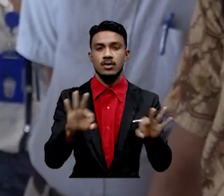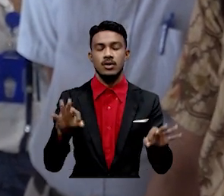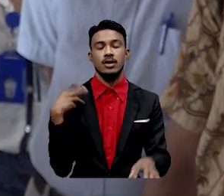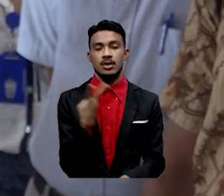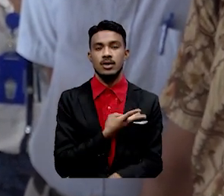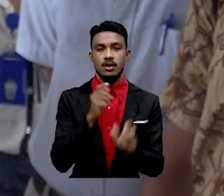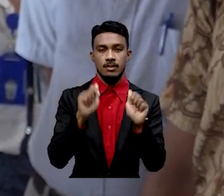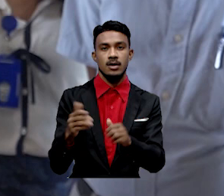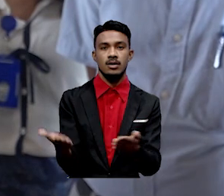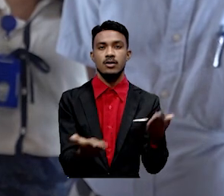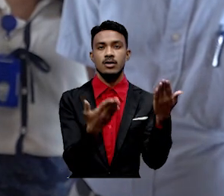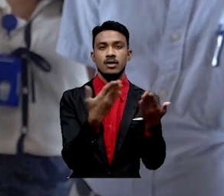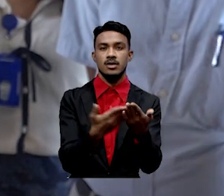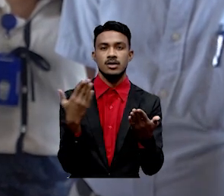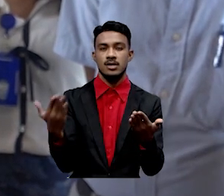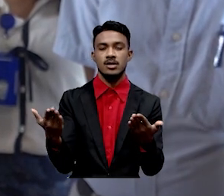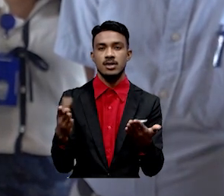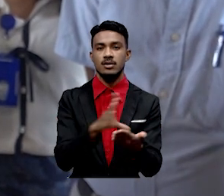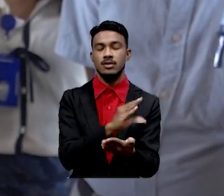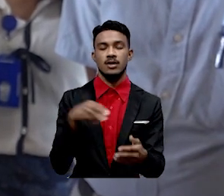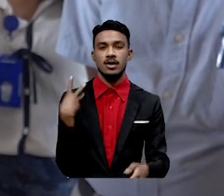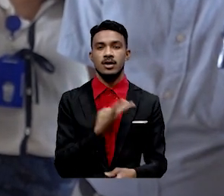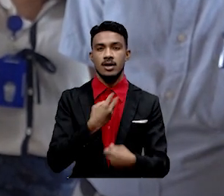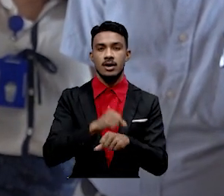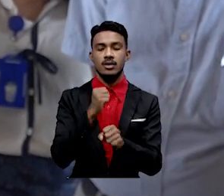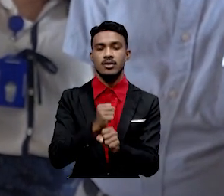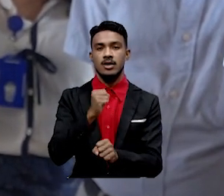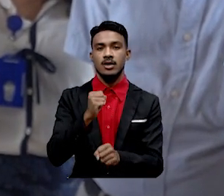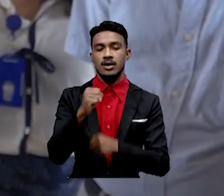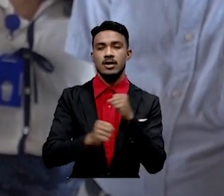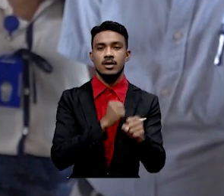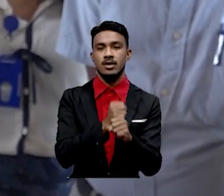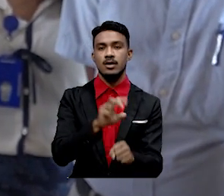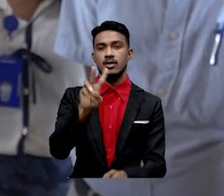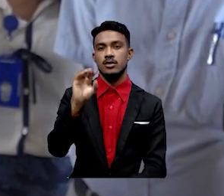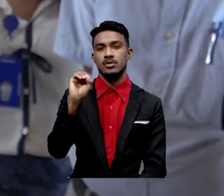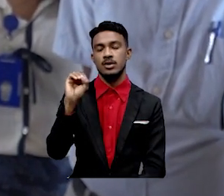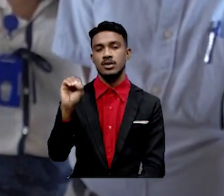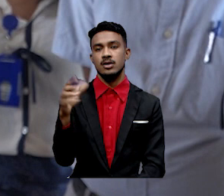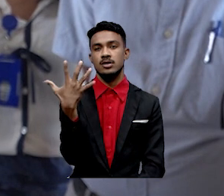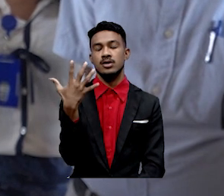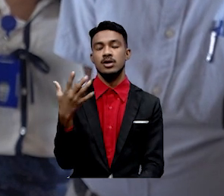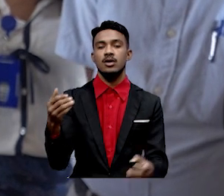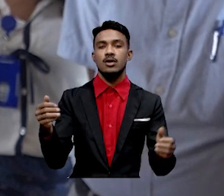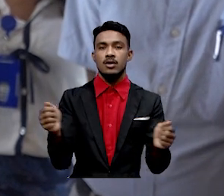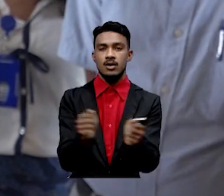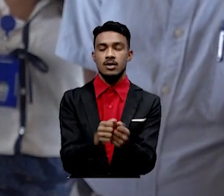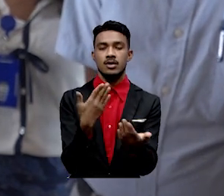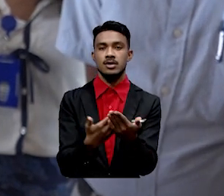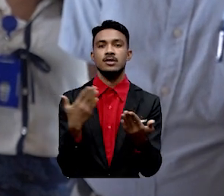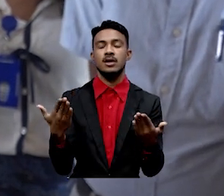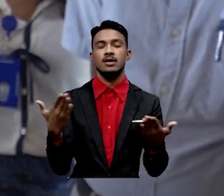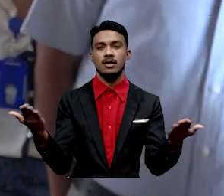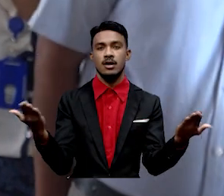bele hudi ona equipamento sernem. Estudo viabilidade, ita halo kaze 2015, ho equipamento sernem maga